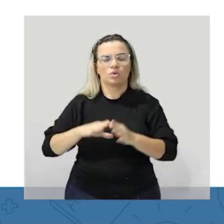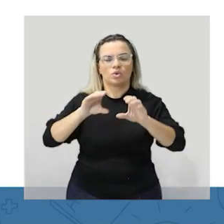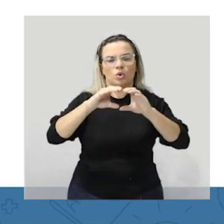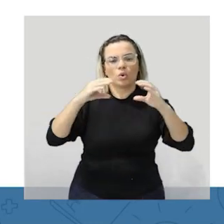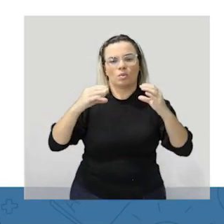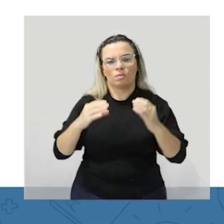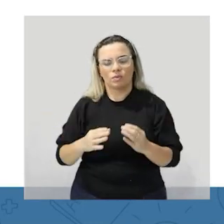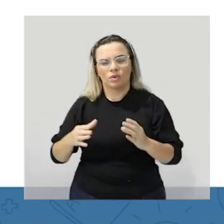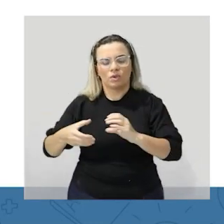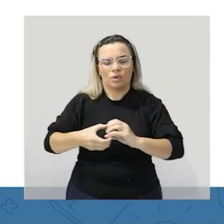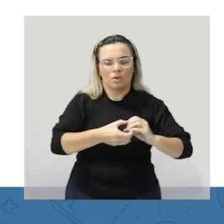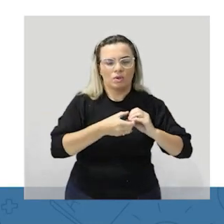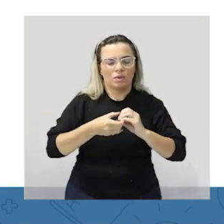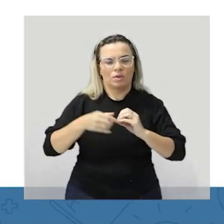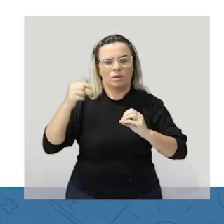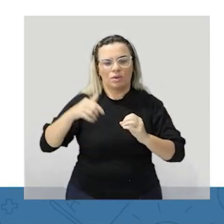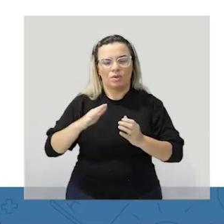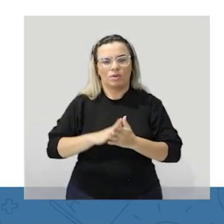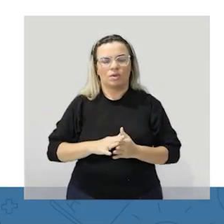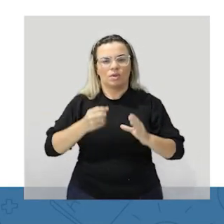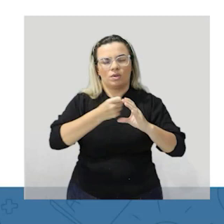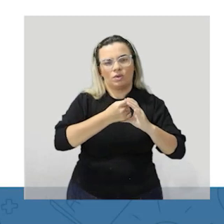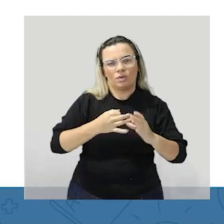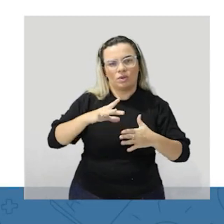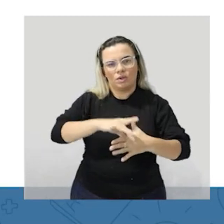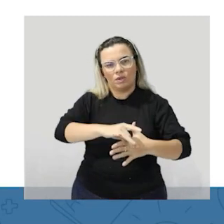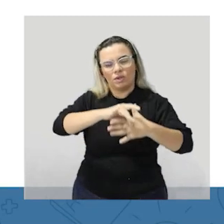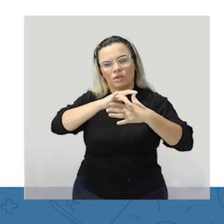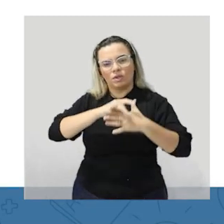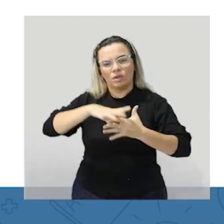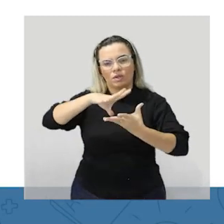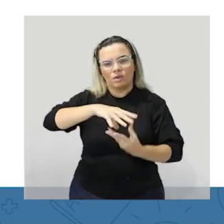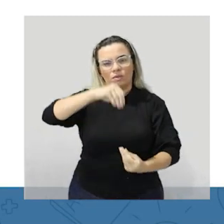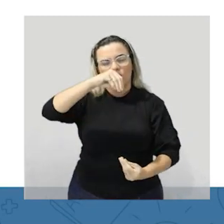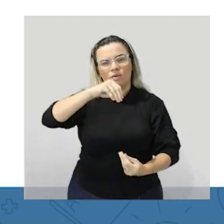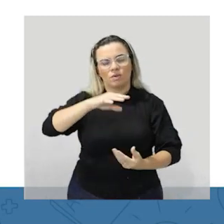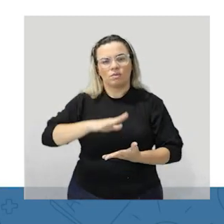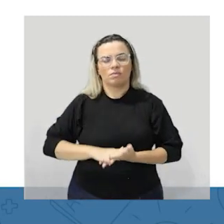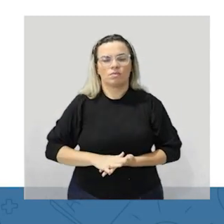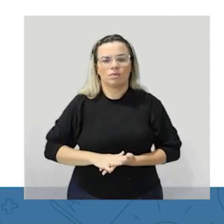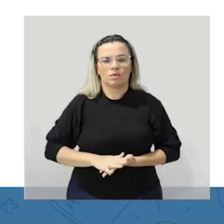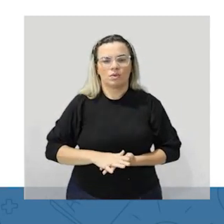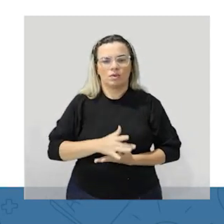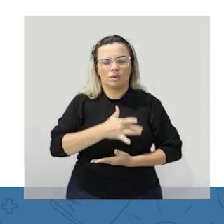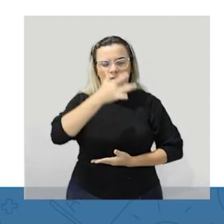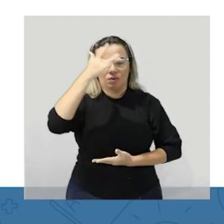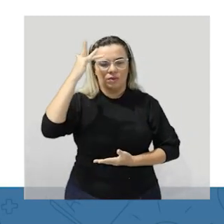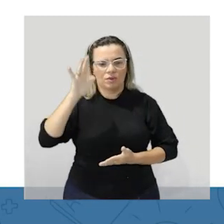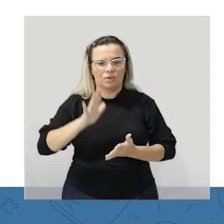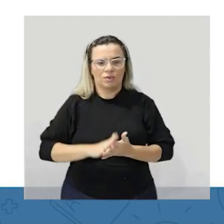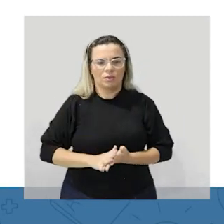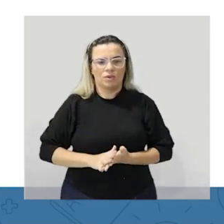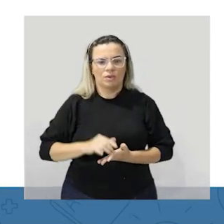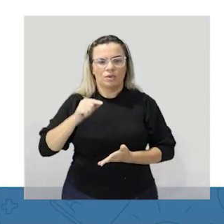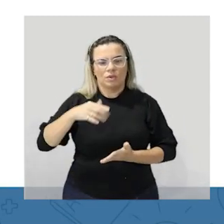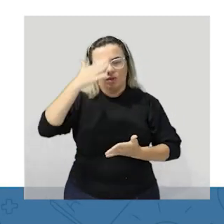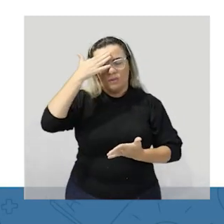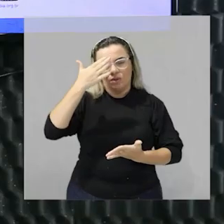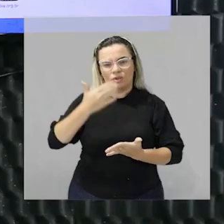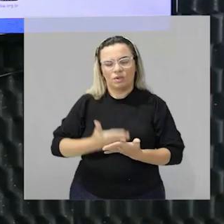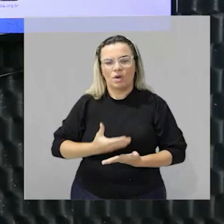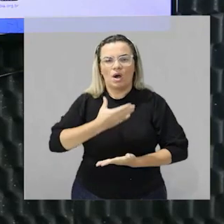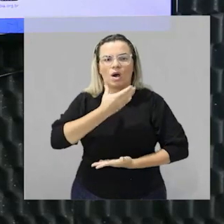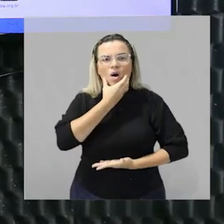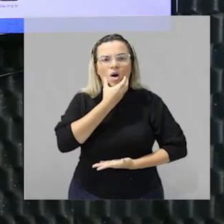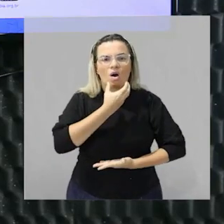comunitário, um caráter de liderança espiritual, onde os seguidores de Antônio Conselheiro, que nós estamos olhando